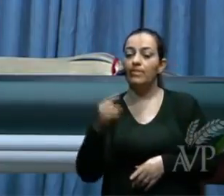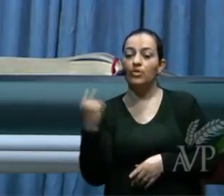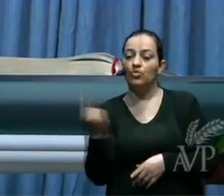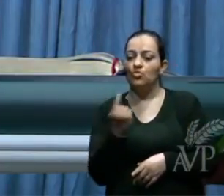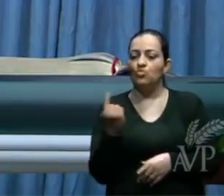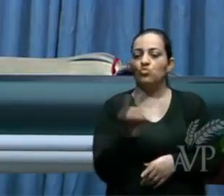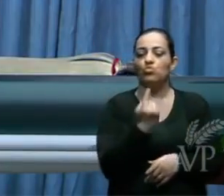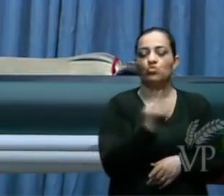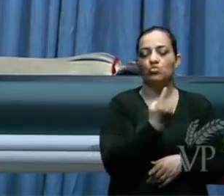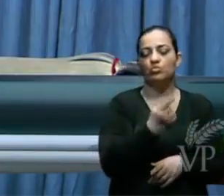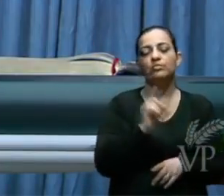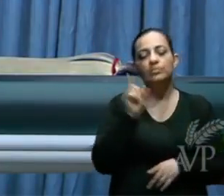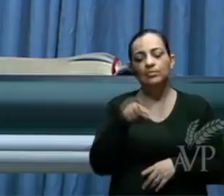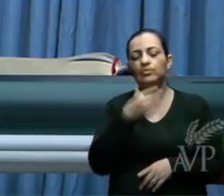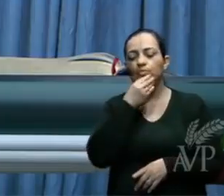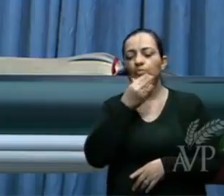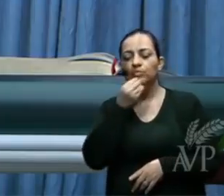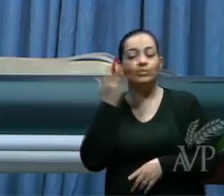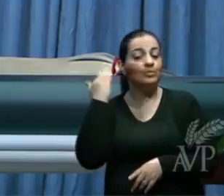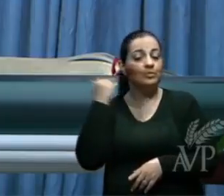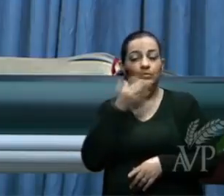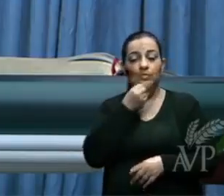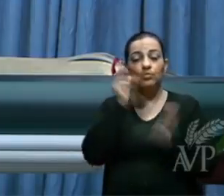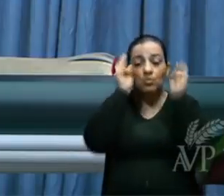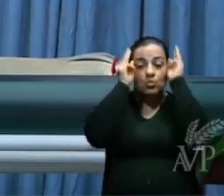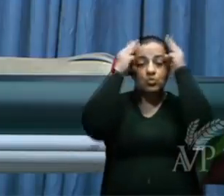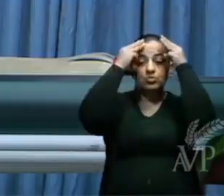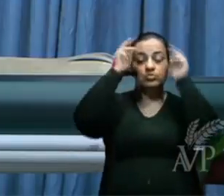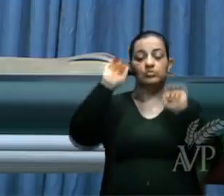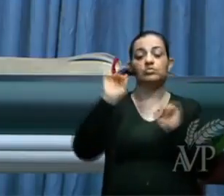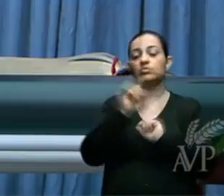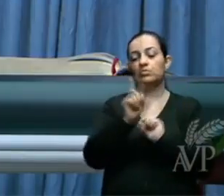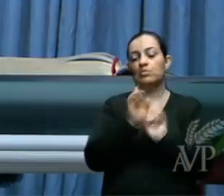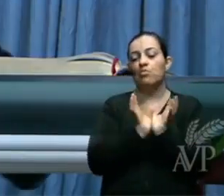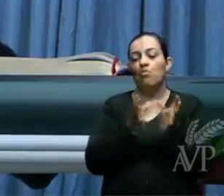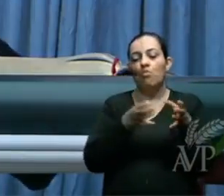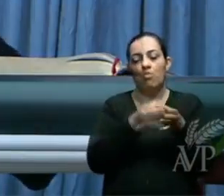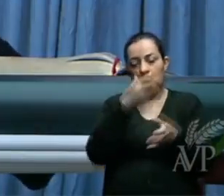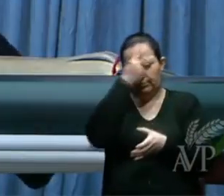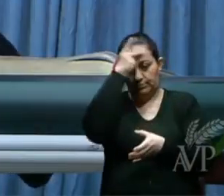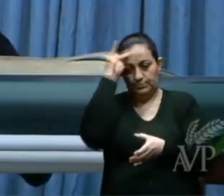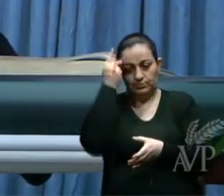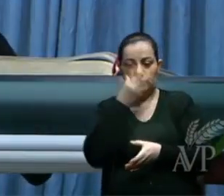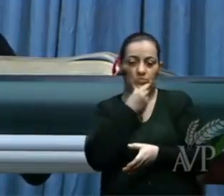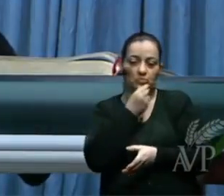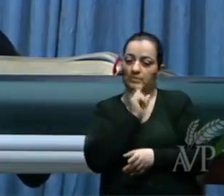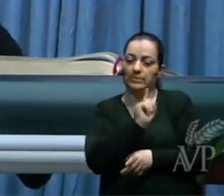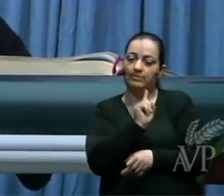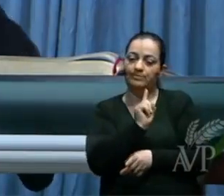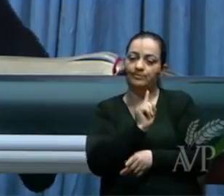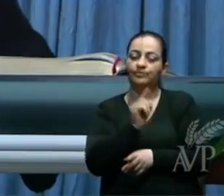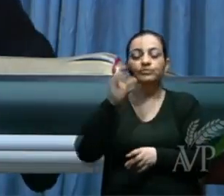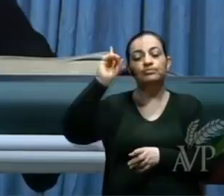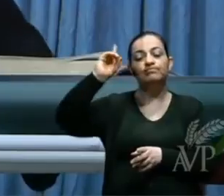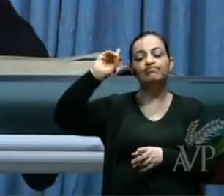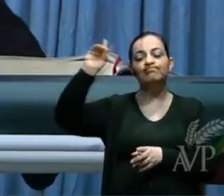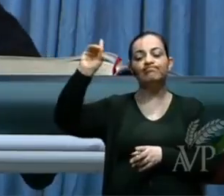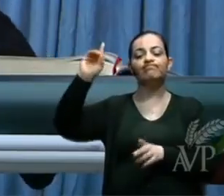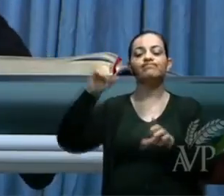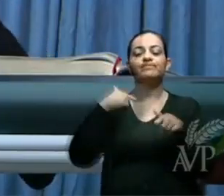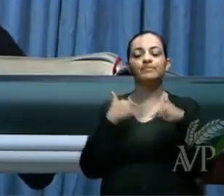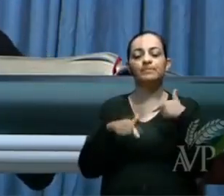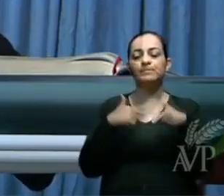era moisés não era um grupo de homens a deus ele não